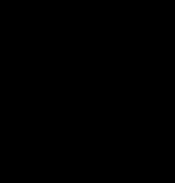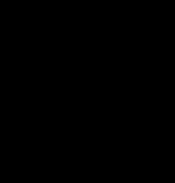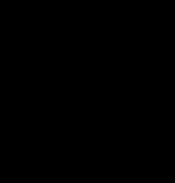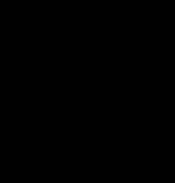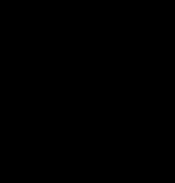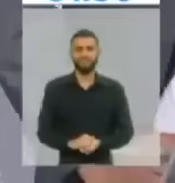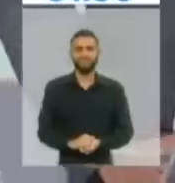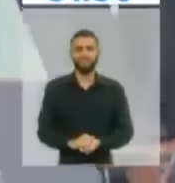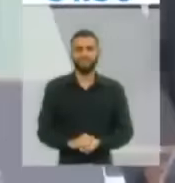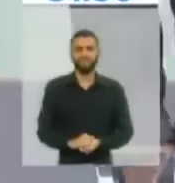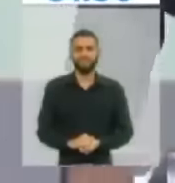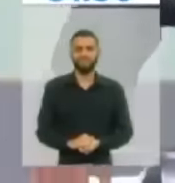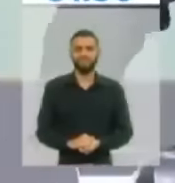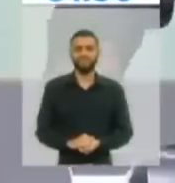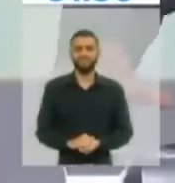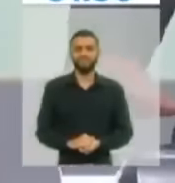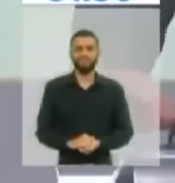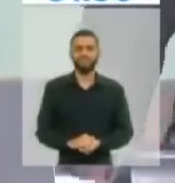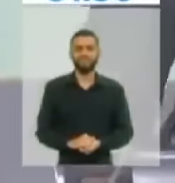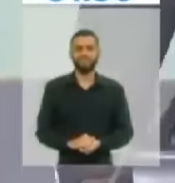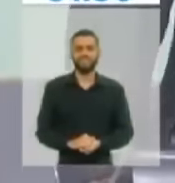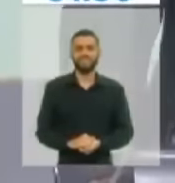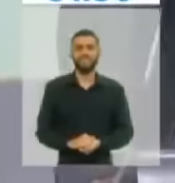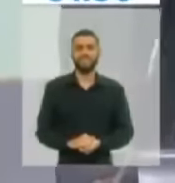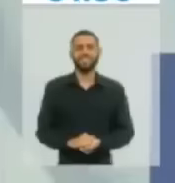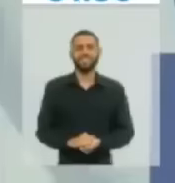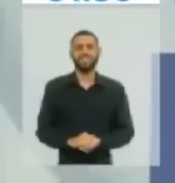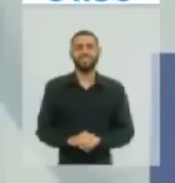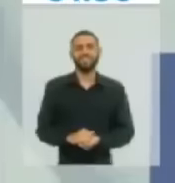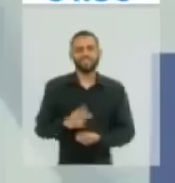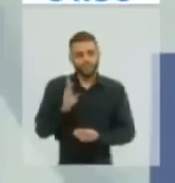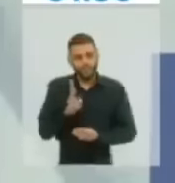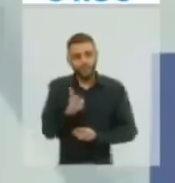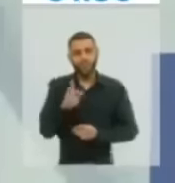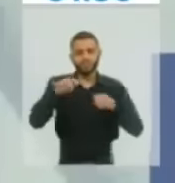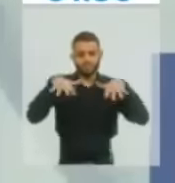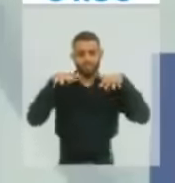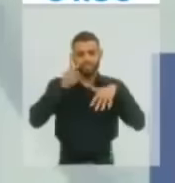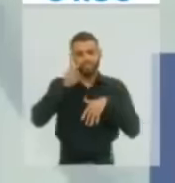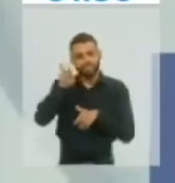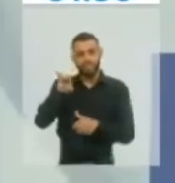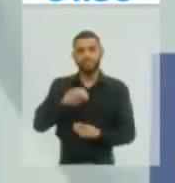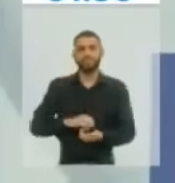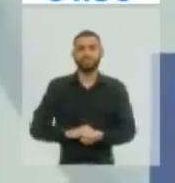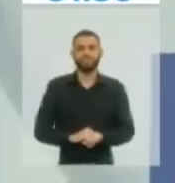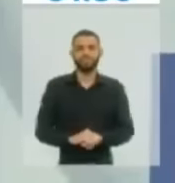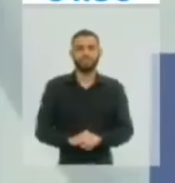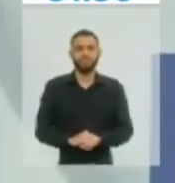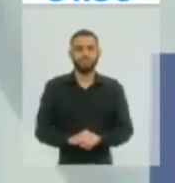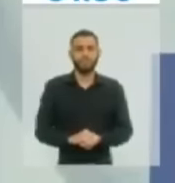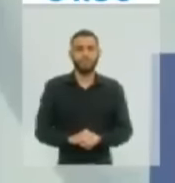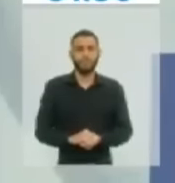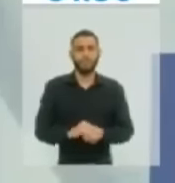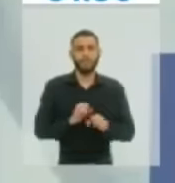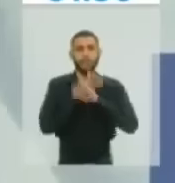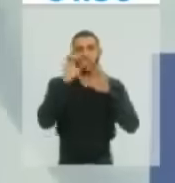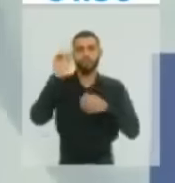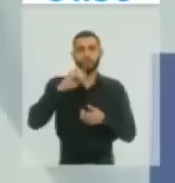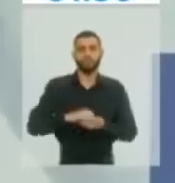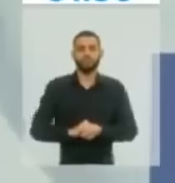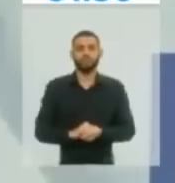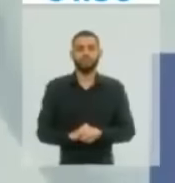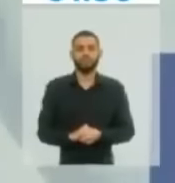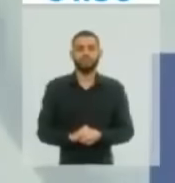eleitor vamos dar seqüência por favor platéia mas outro candidato olha aí